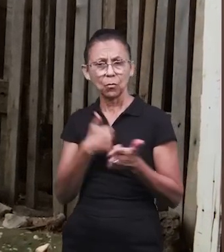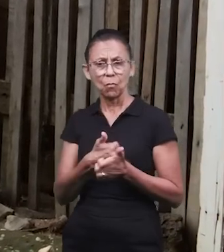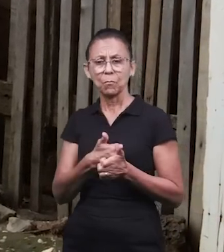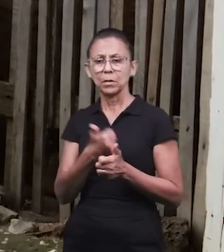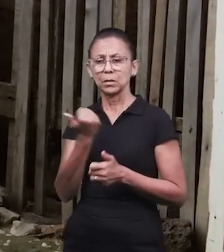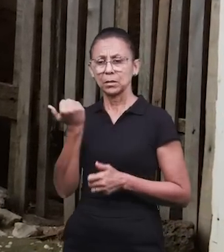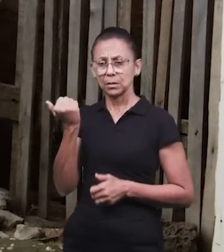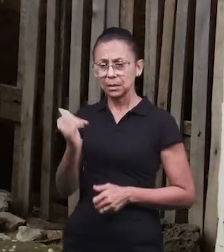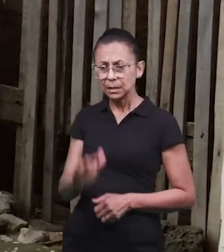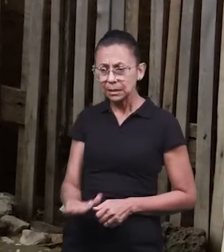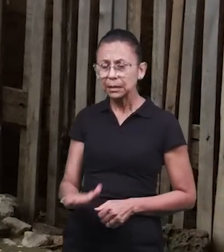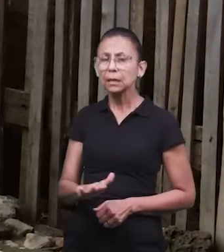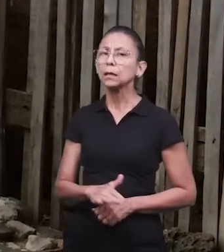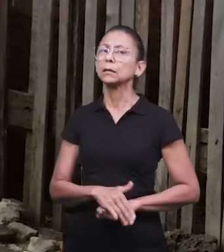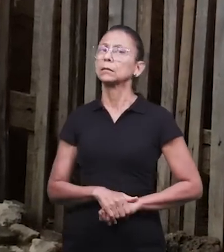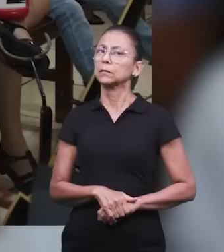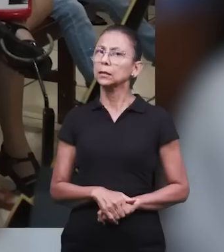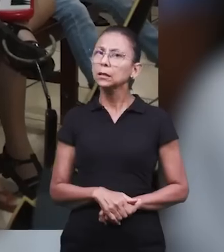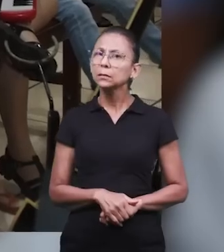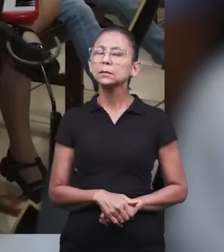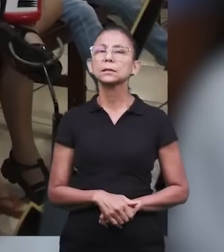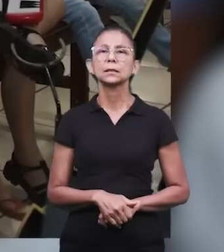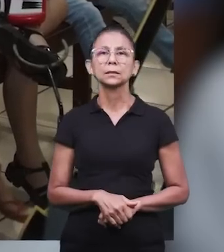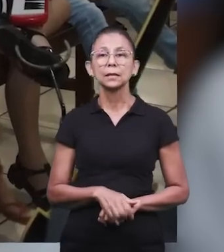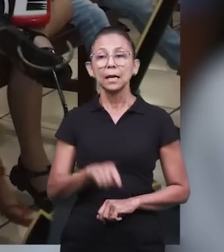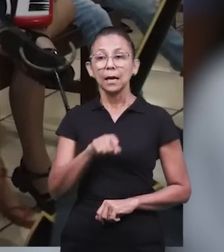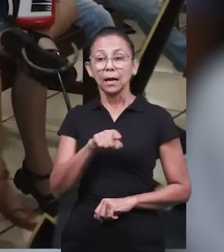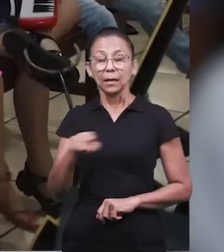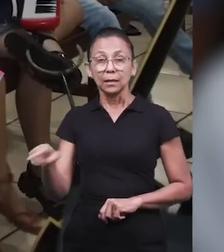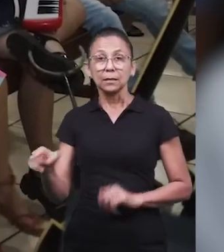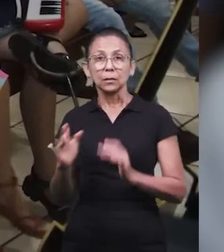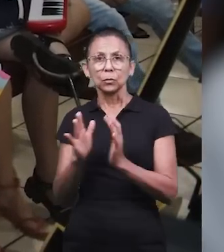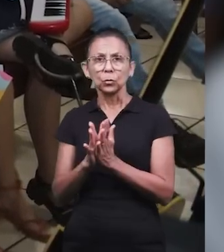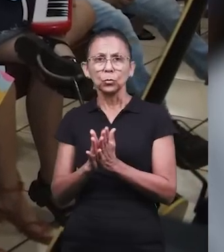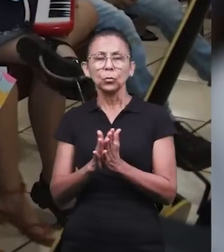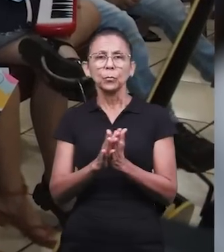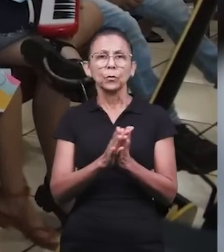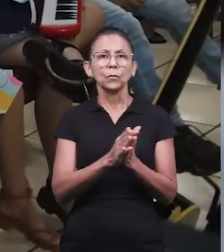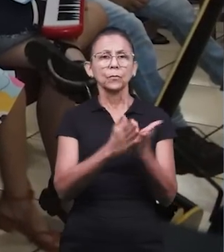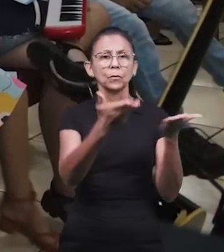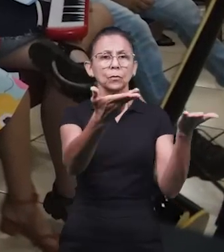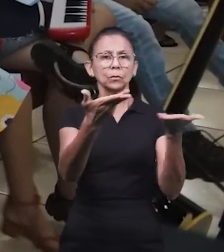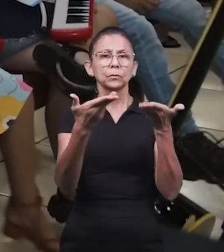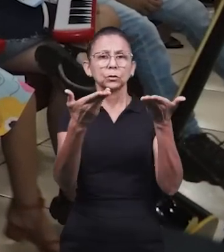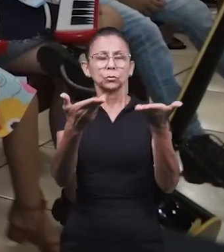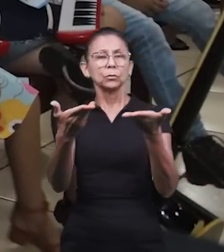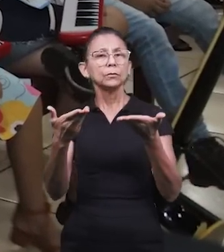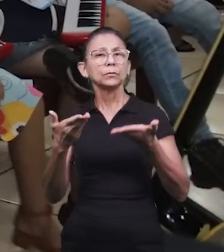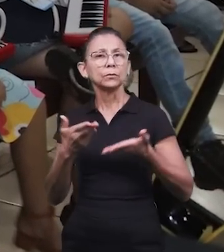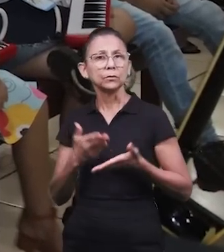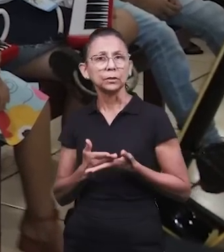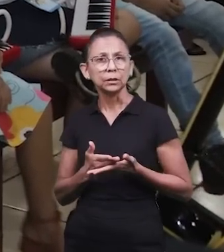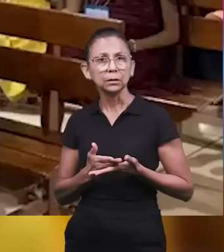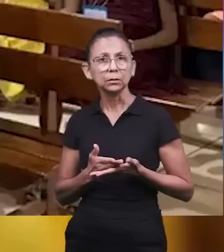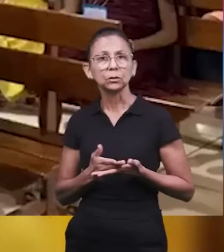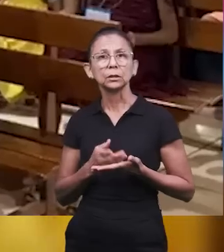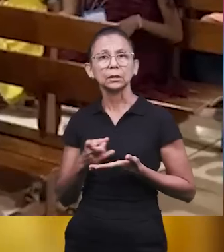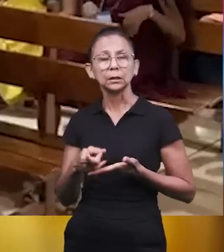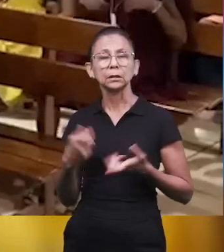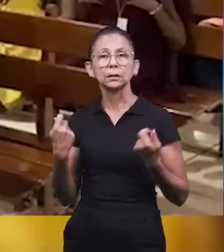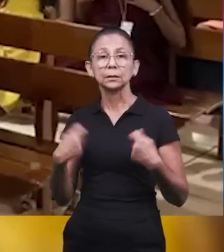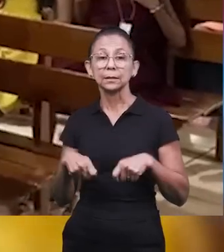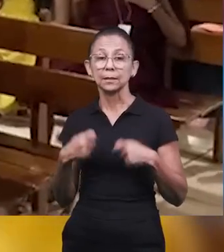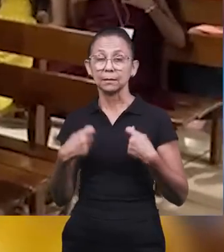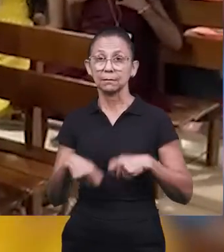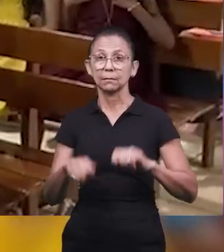experiência que algumas vidas que ali receberam o convite estavam com a necessidade de oração, principalmente de serem acolhidas.